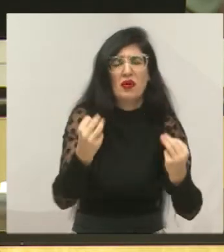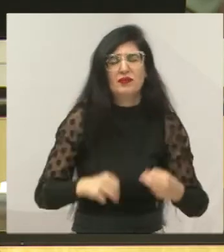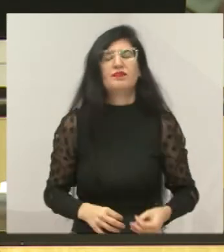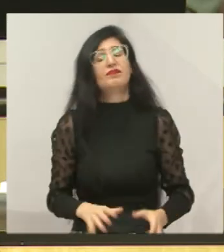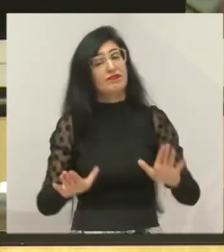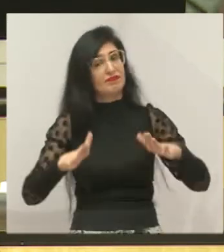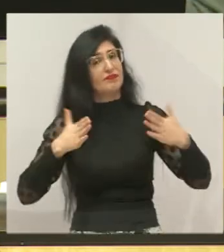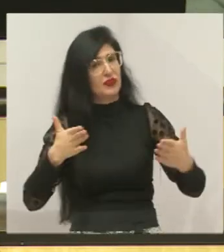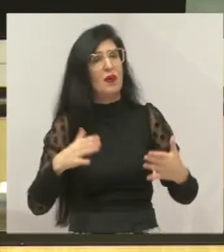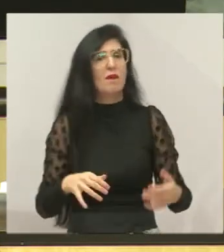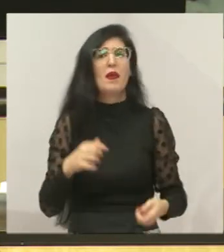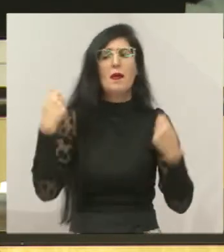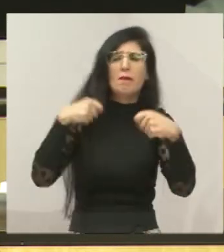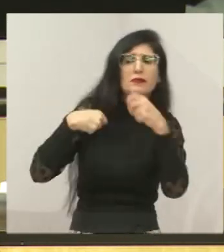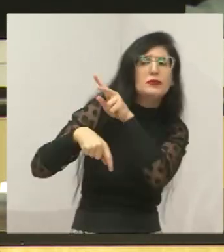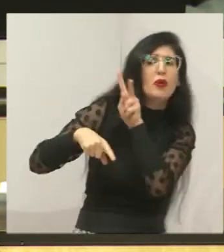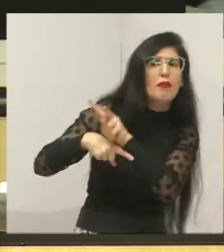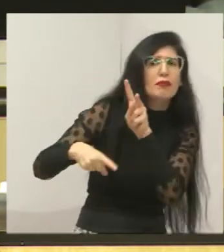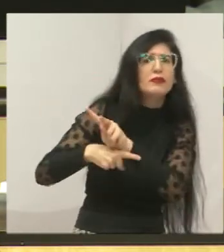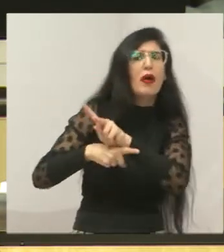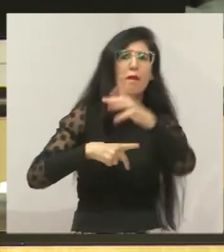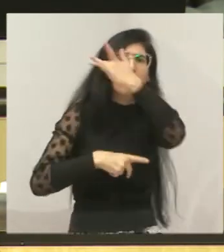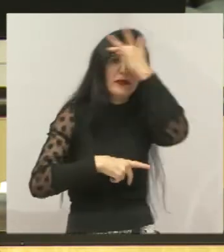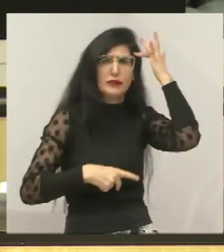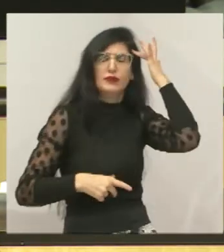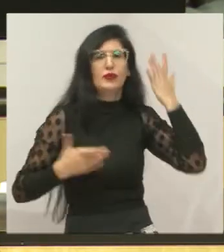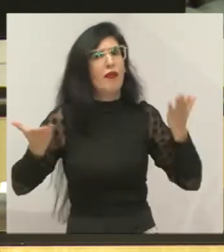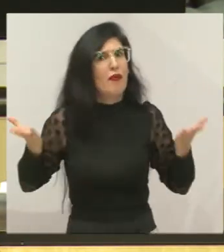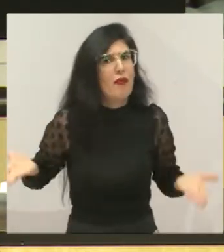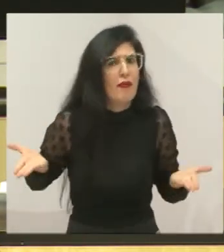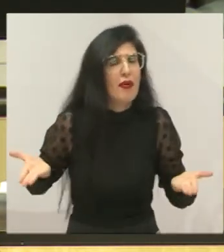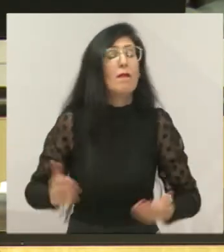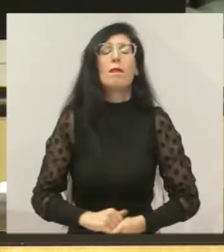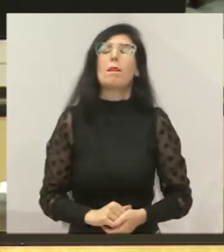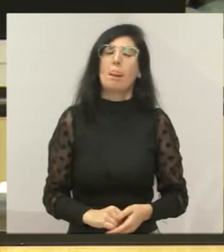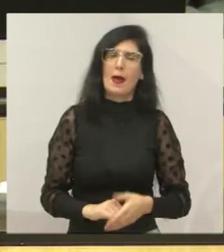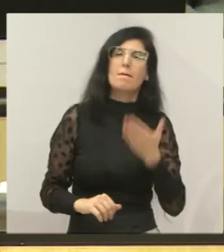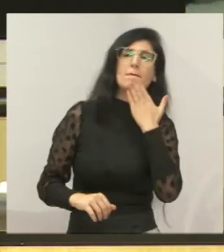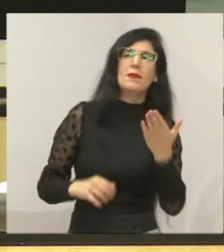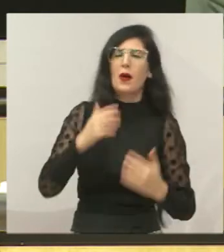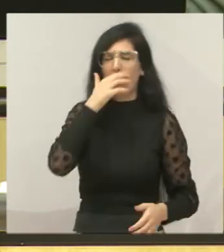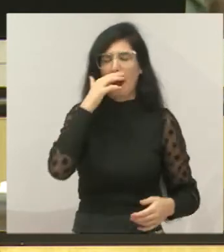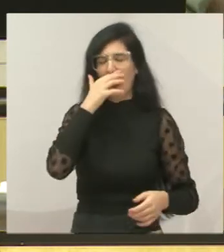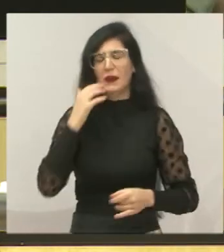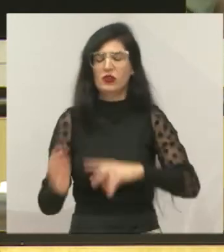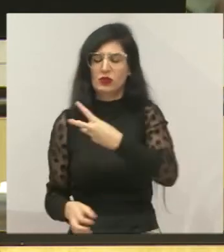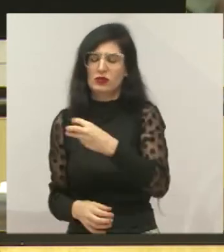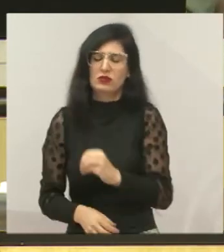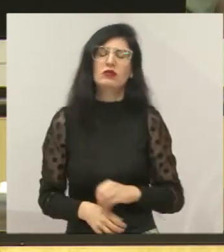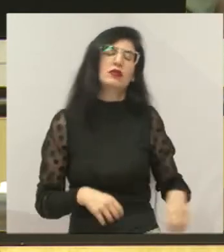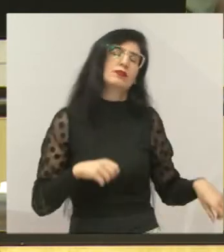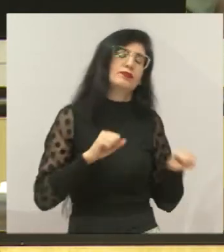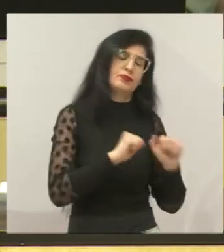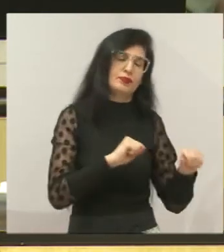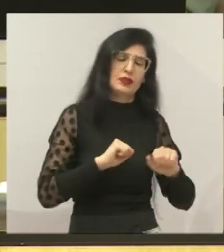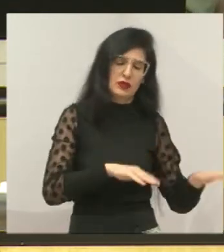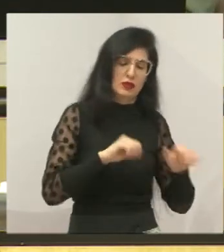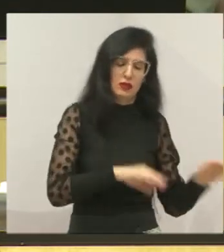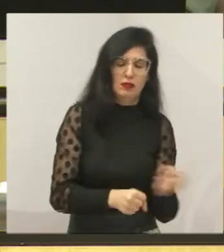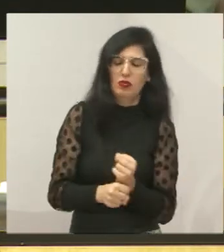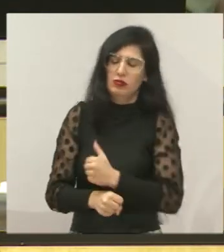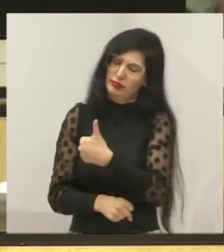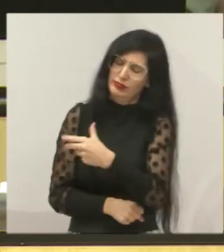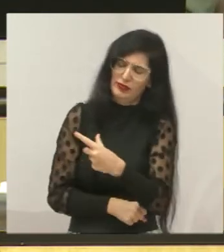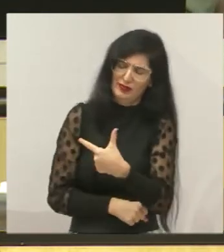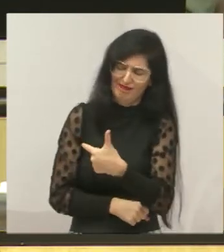veja protegida deste problema foi apresentada na prestação de contas da saúde no dia 30 de setembro de 2020, onde serão